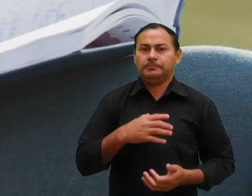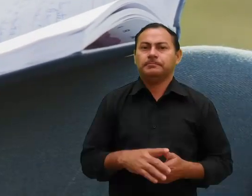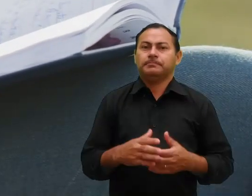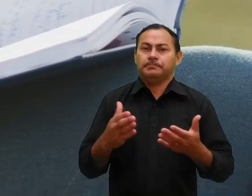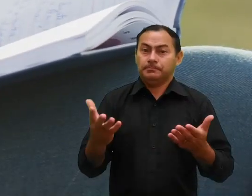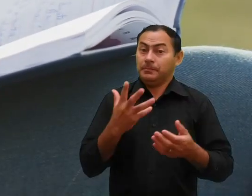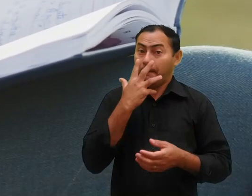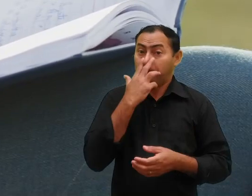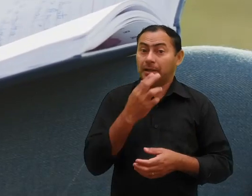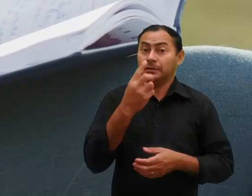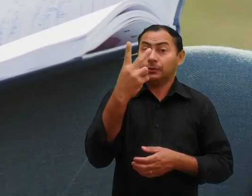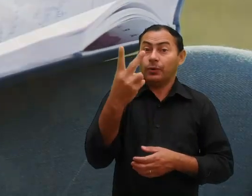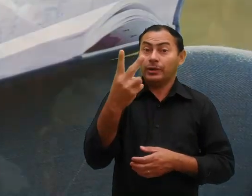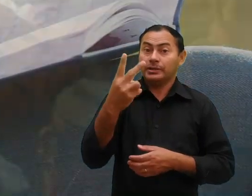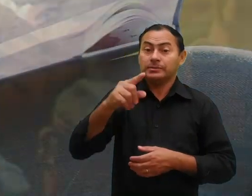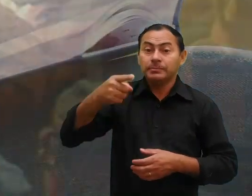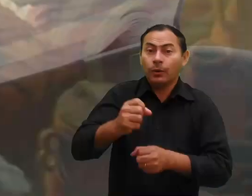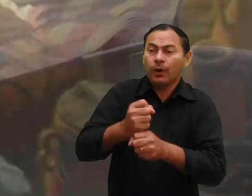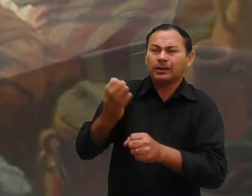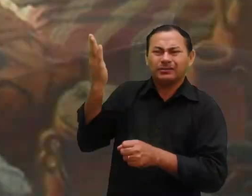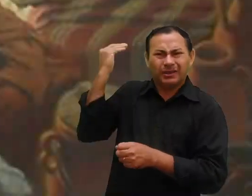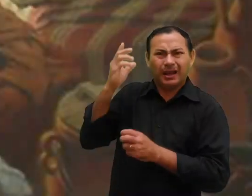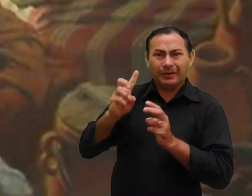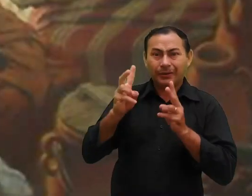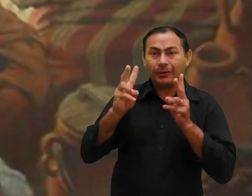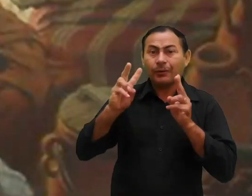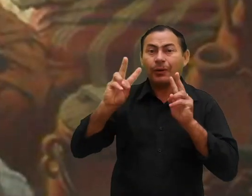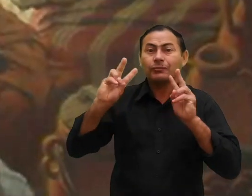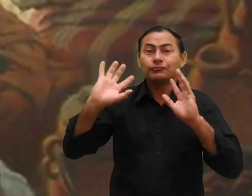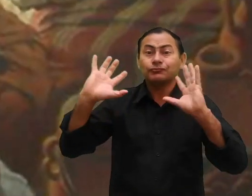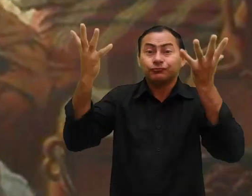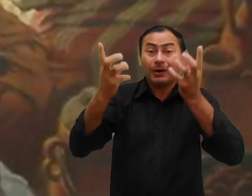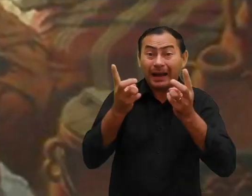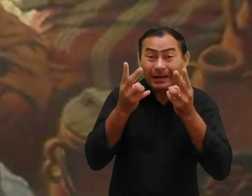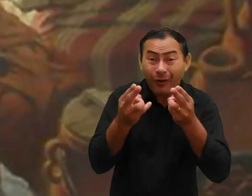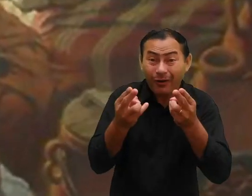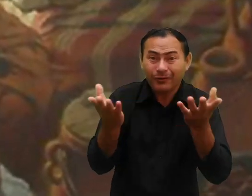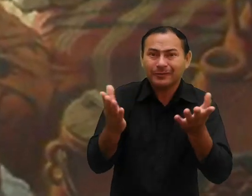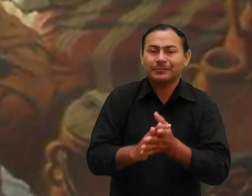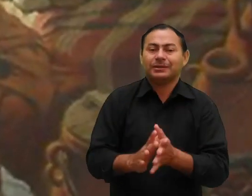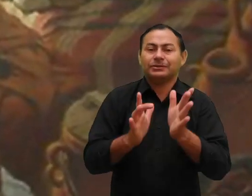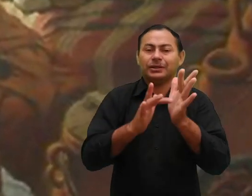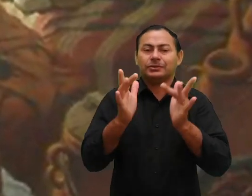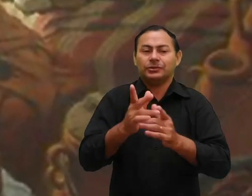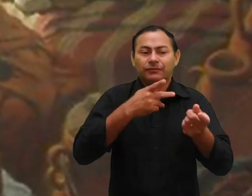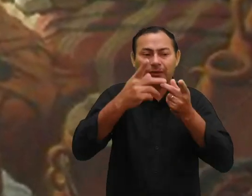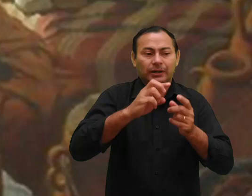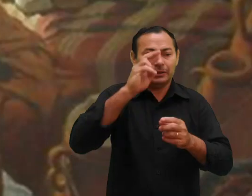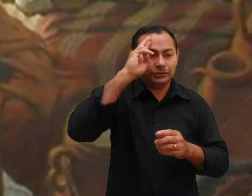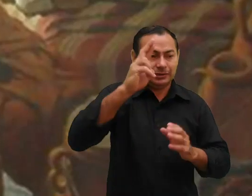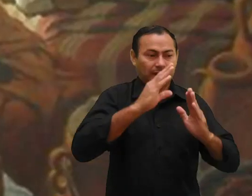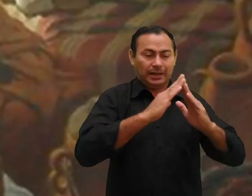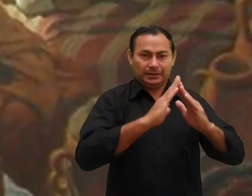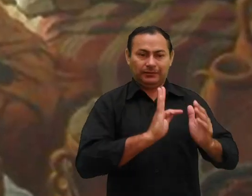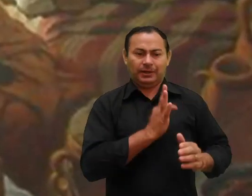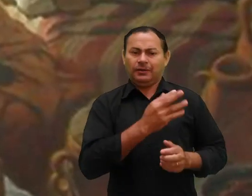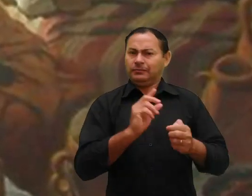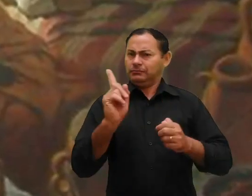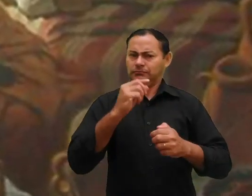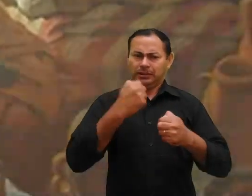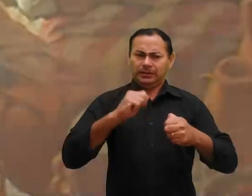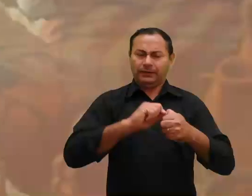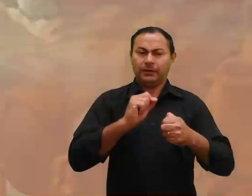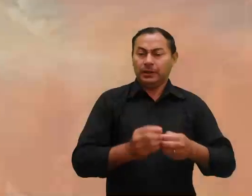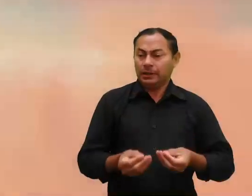forma. Parece que 2000 anos atrás acontecia a mesma coisa. Jesus disse àquele anfitrião que ele não deveria fazer